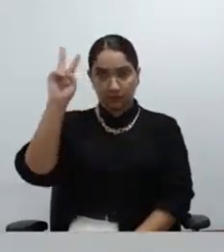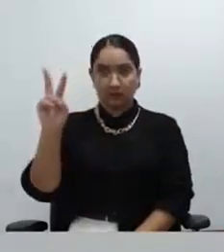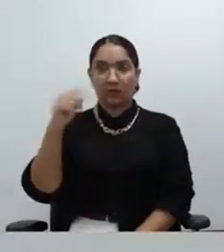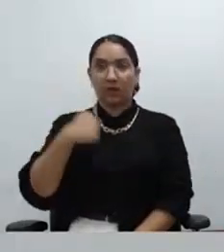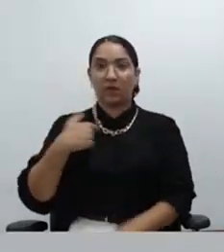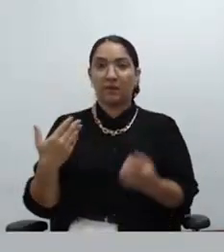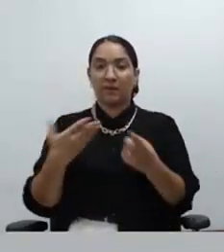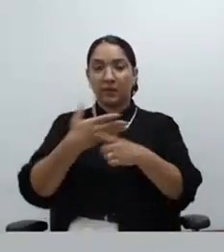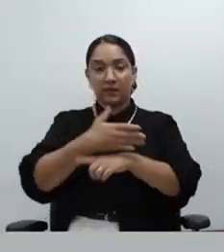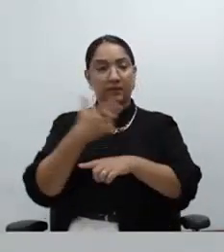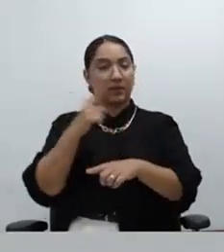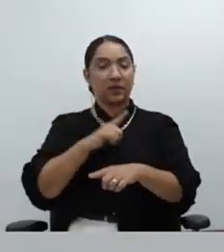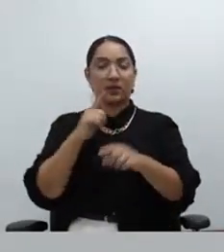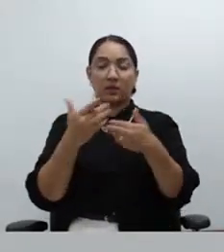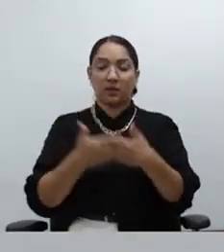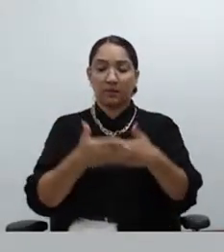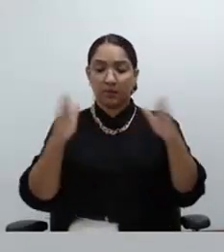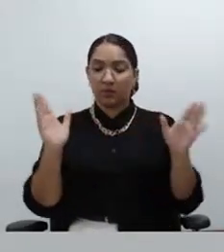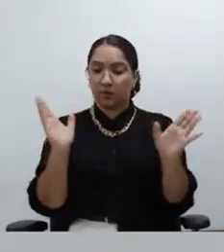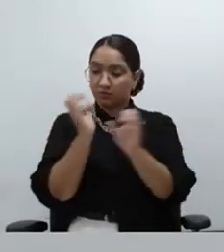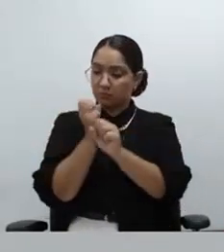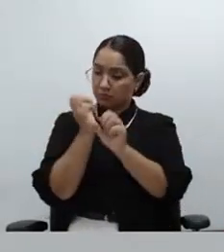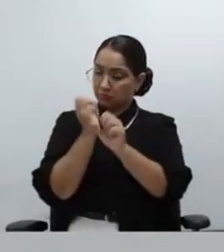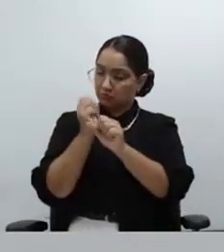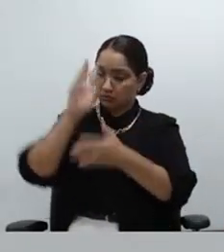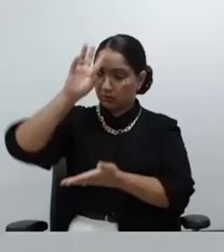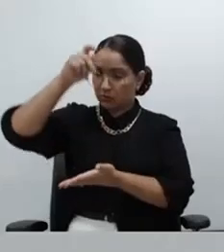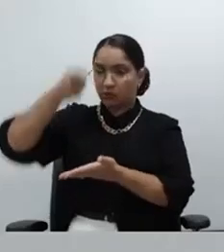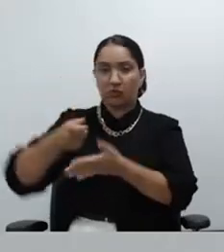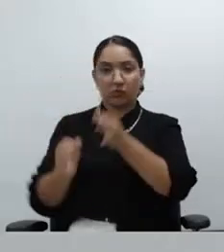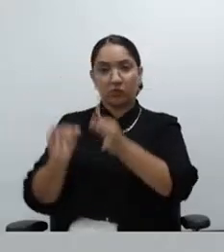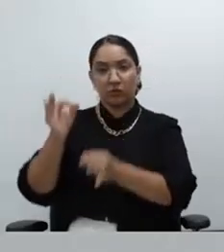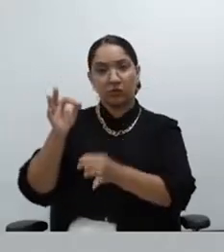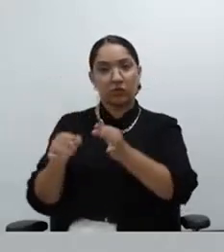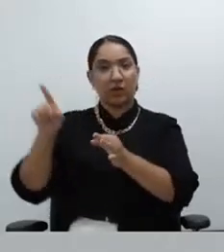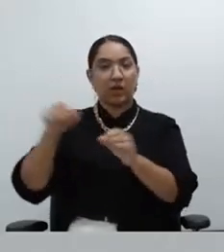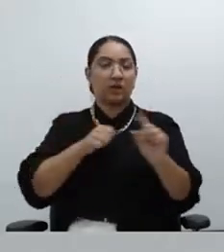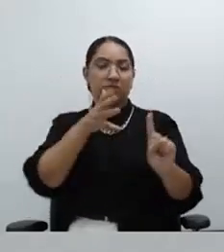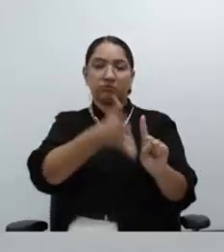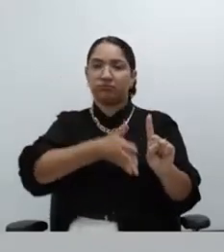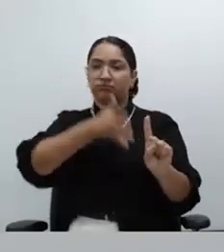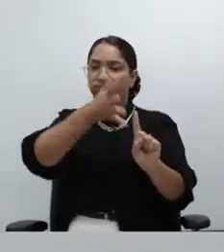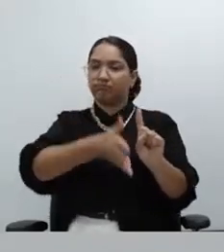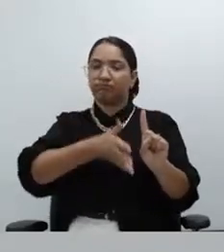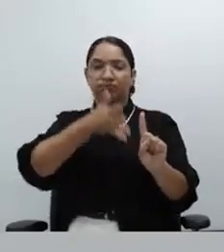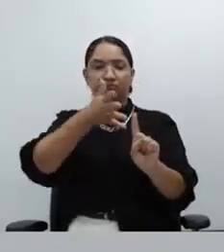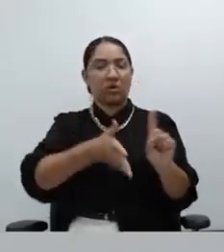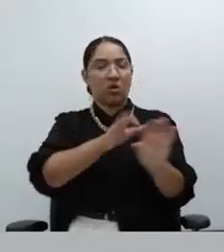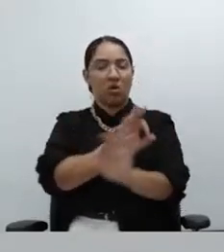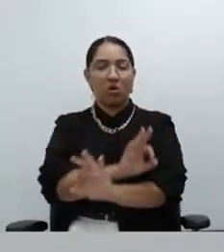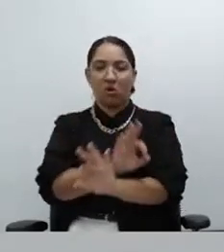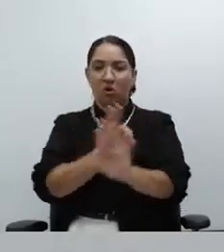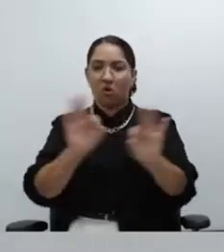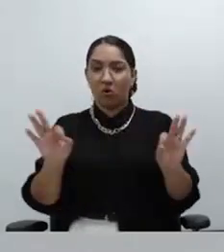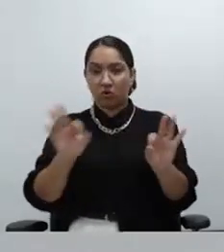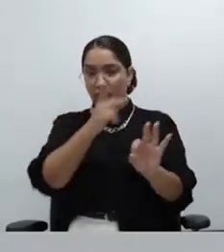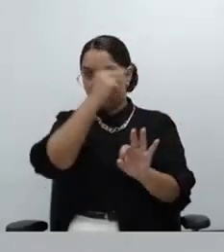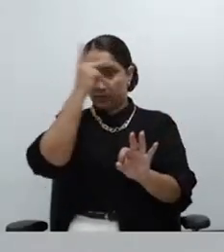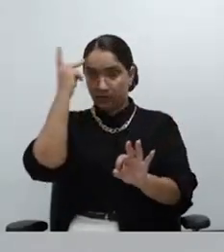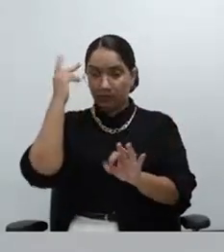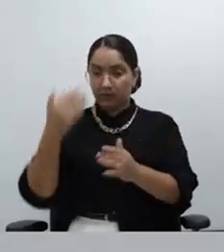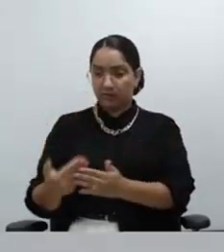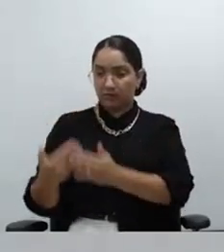abertura da Semana da Contabilidade do Tribunal de Justiça do Estado de São Paulo. Nós tivemos uma excelente palestra do secretário de Estado da Fazenda e Planejamento,